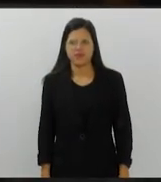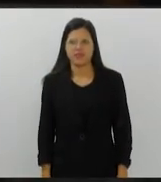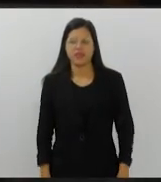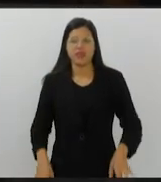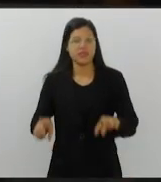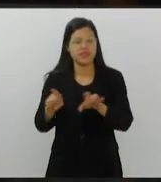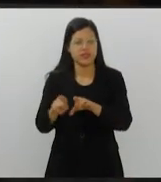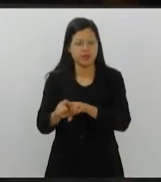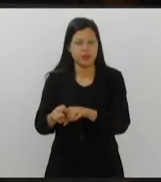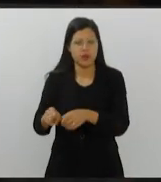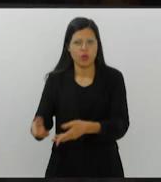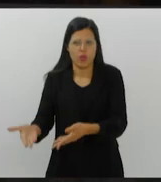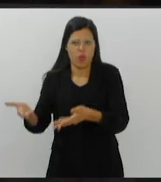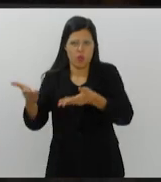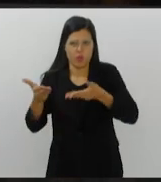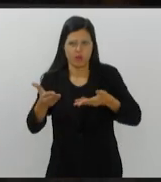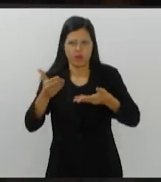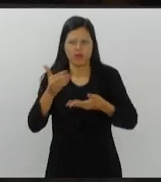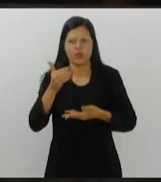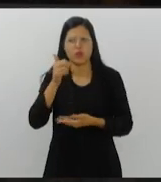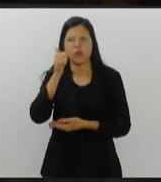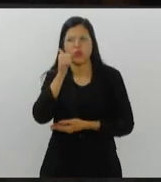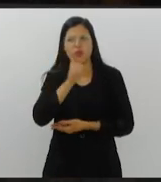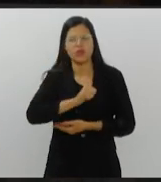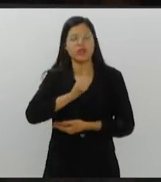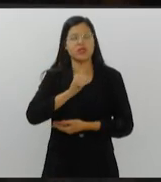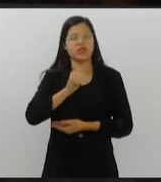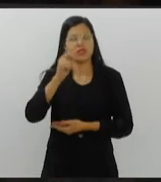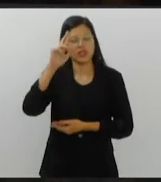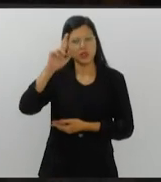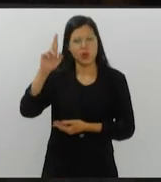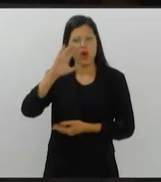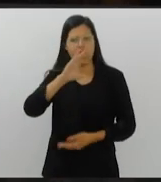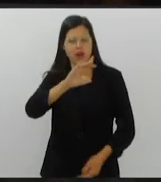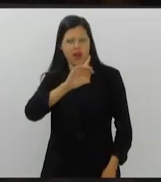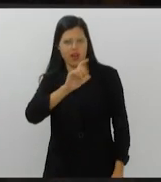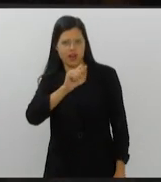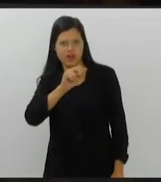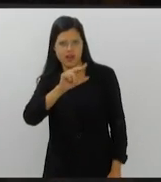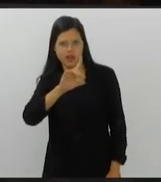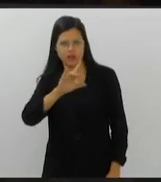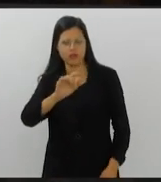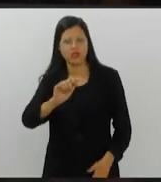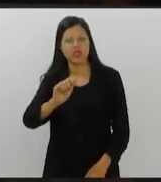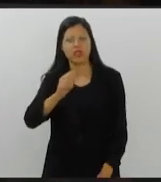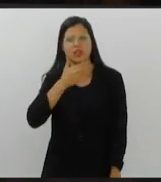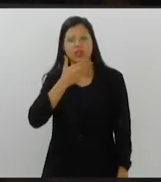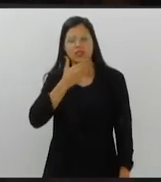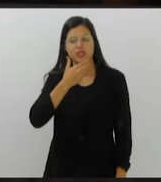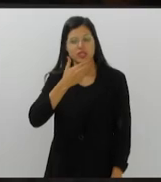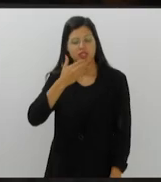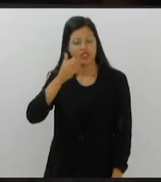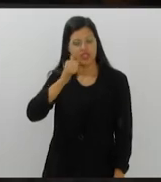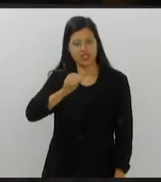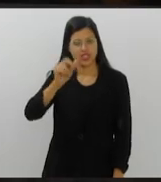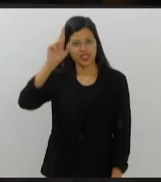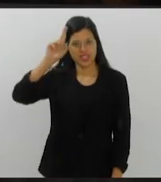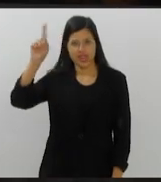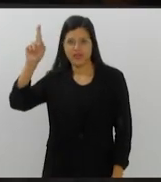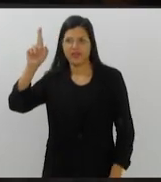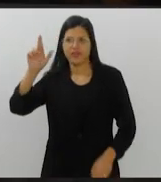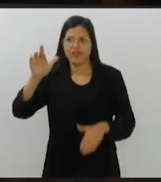Também convido a senhora Cláudia Ramos Jacob Melo, chefe de gabinete da minha, do